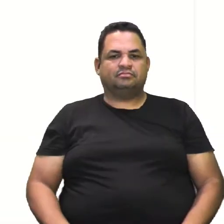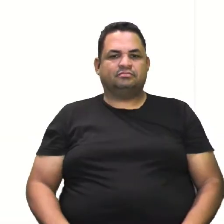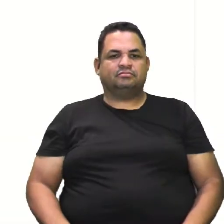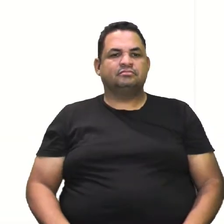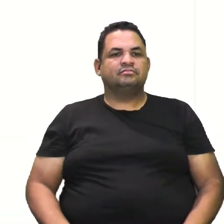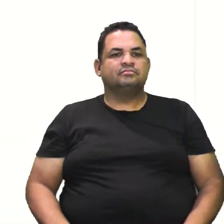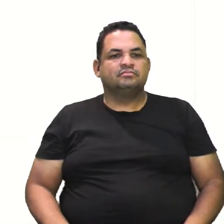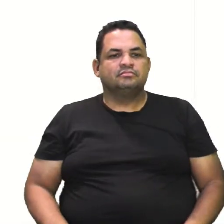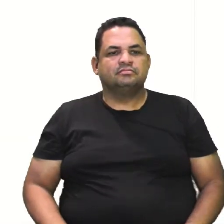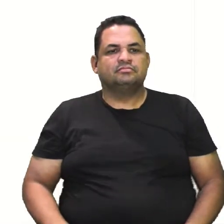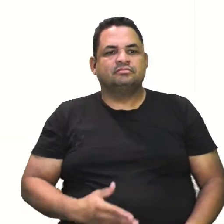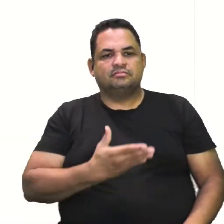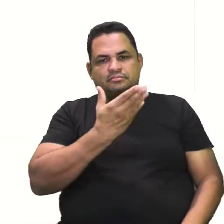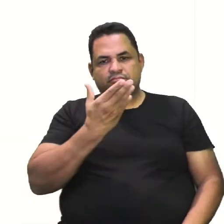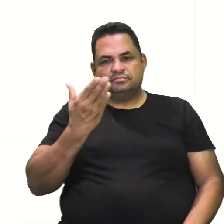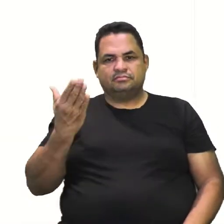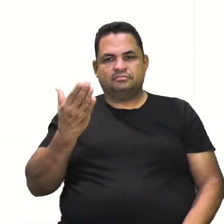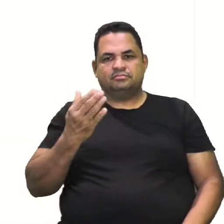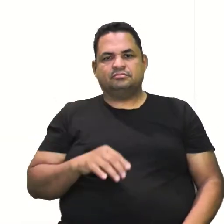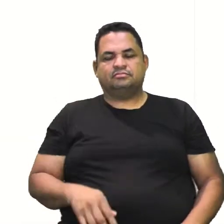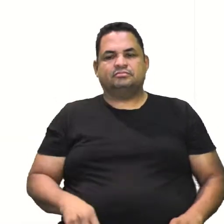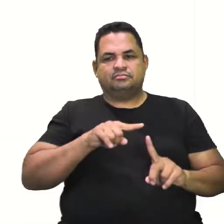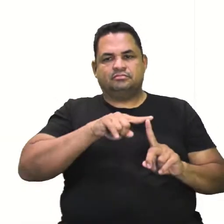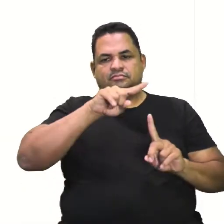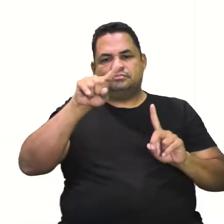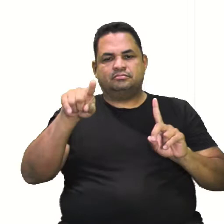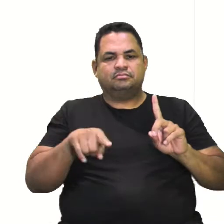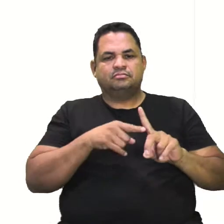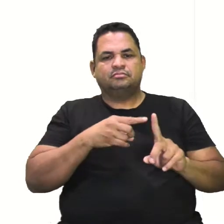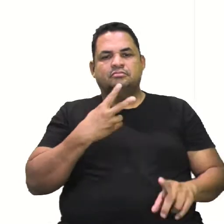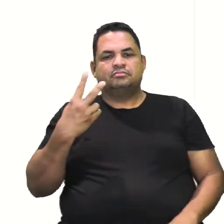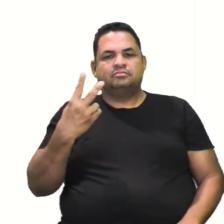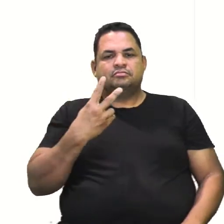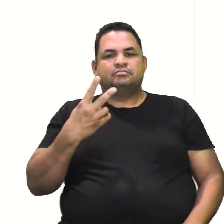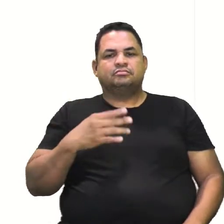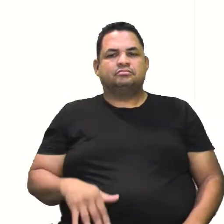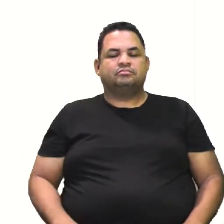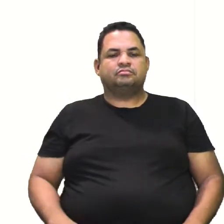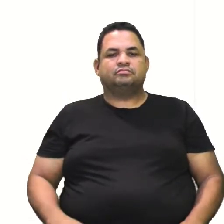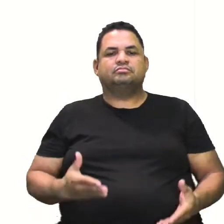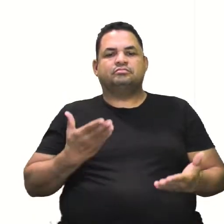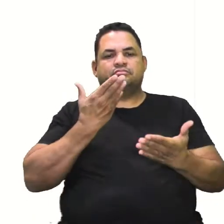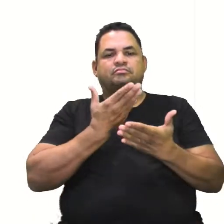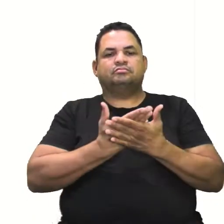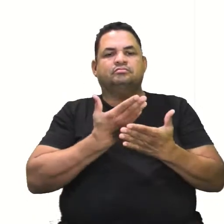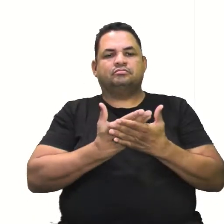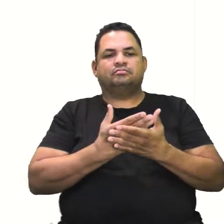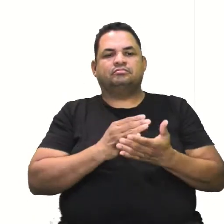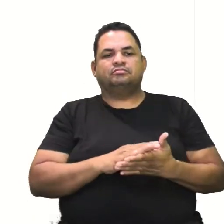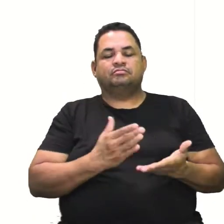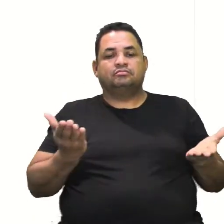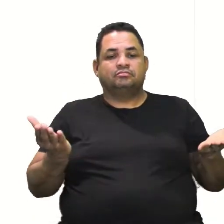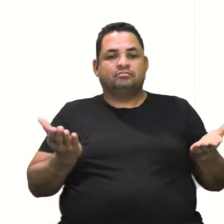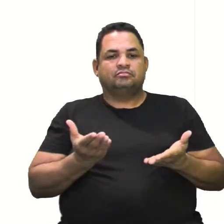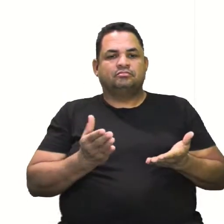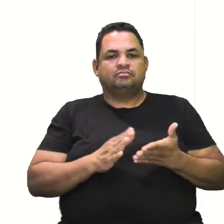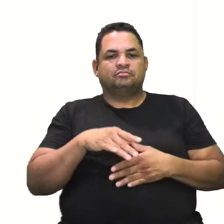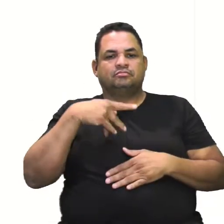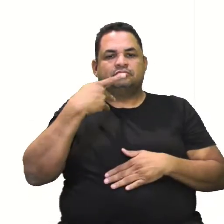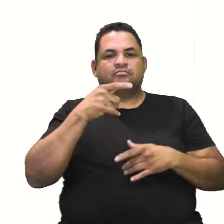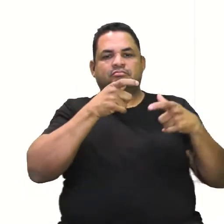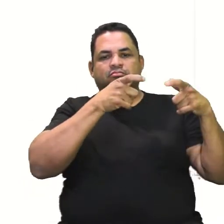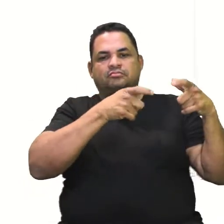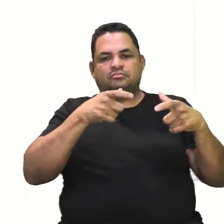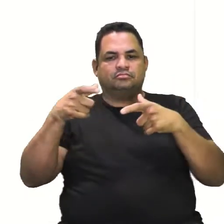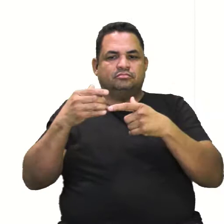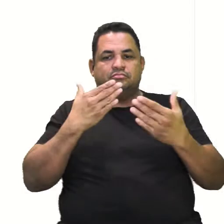lá! Geometria analítica, circunferência, parte 2. Nesta aula de hoje, nós vamos falar